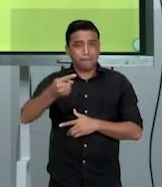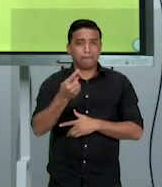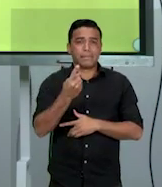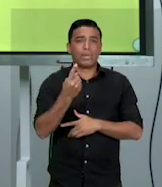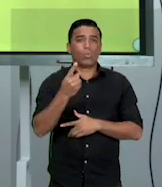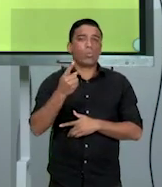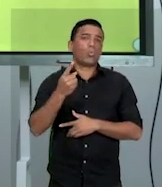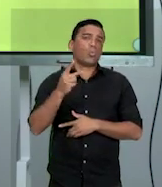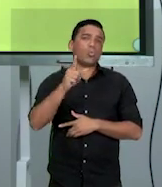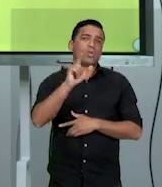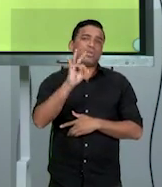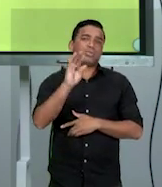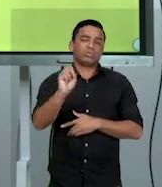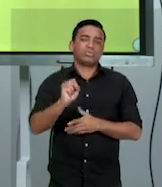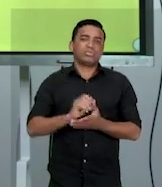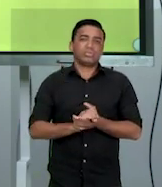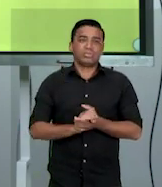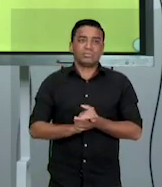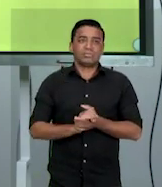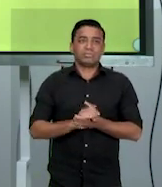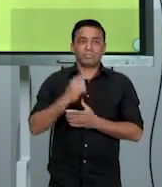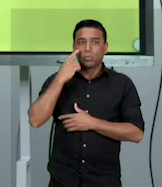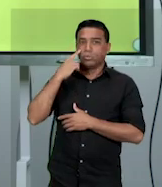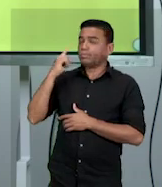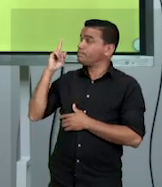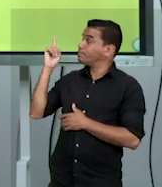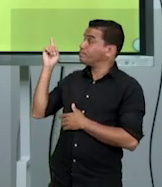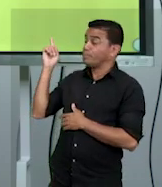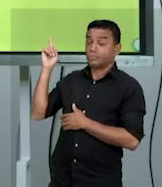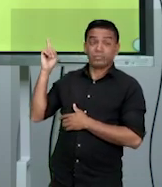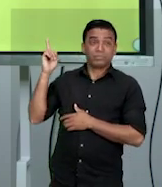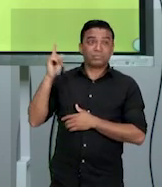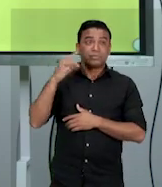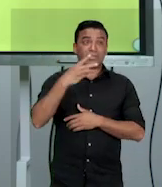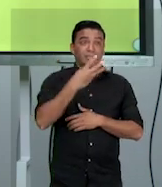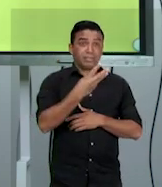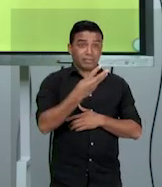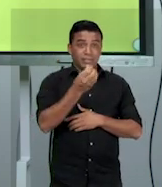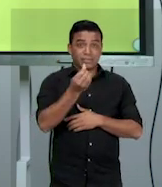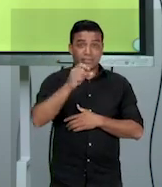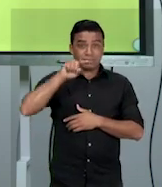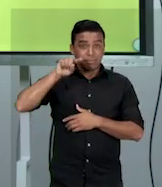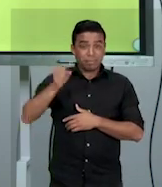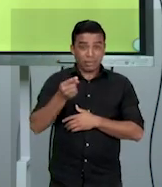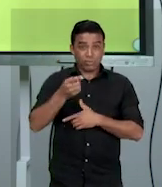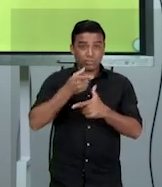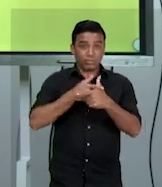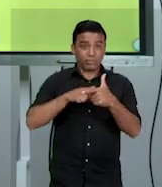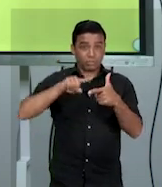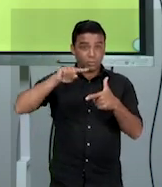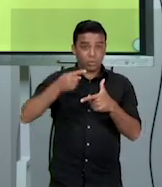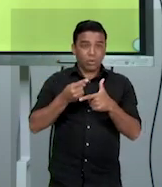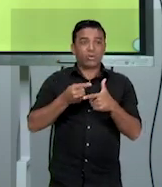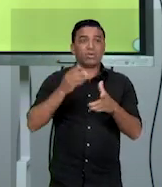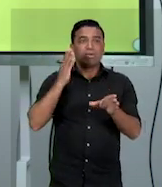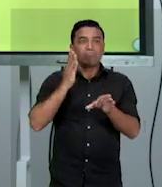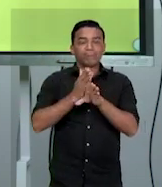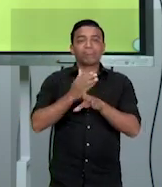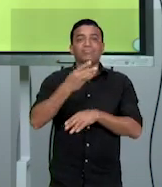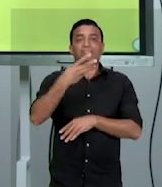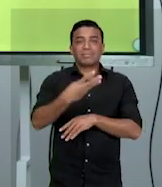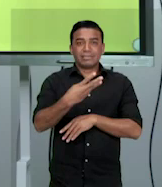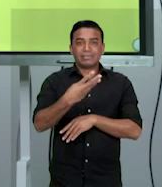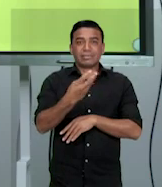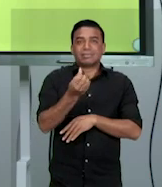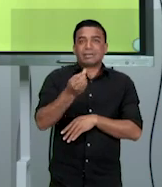por 1000 é igual a 36 metros cúbicos. Encontrei o volume